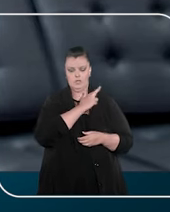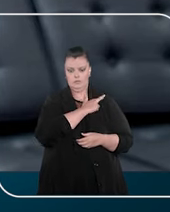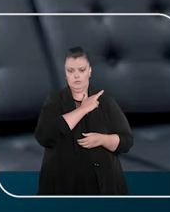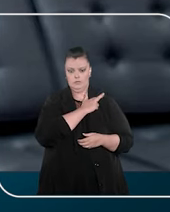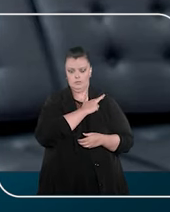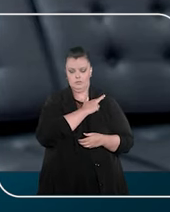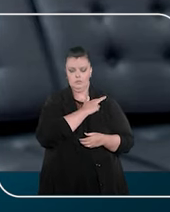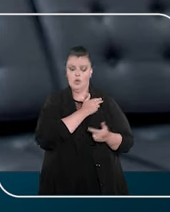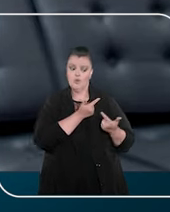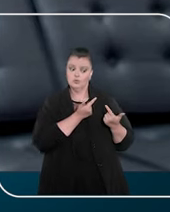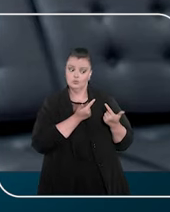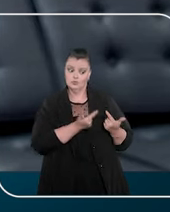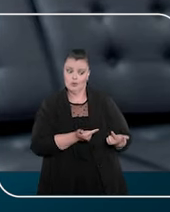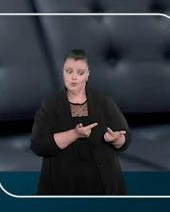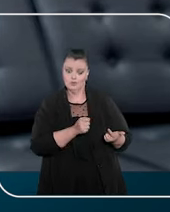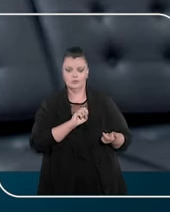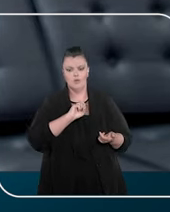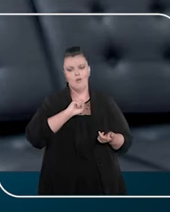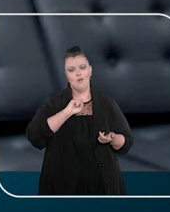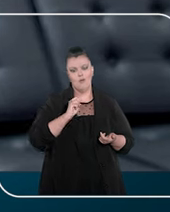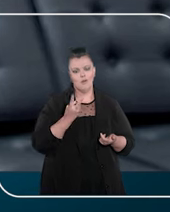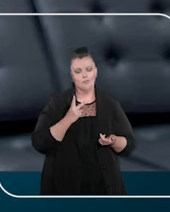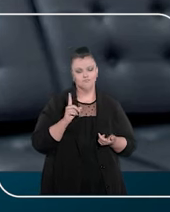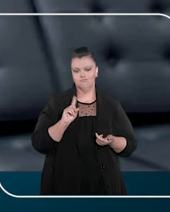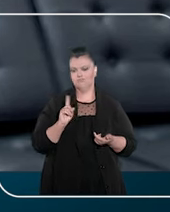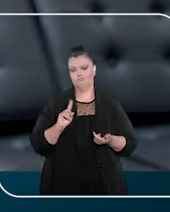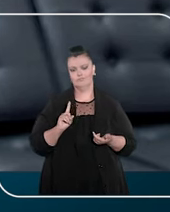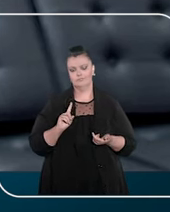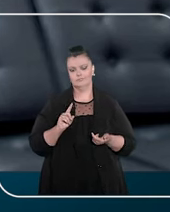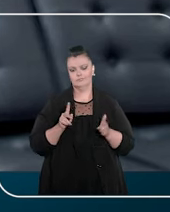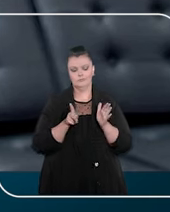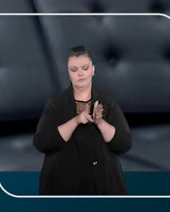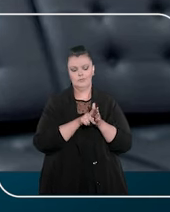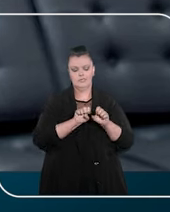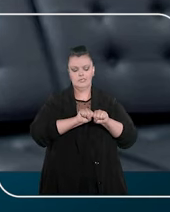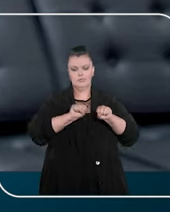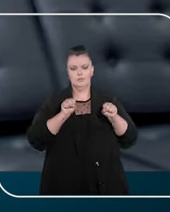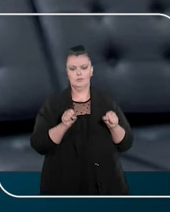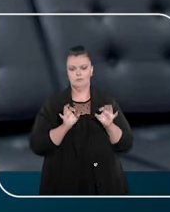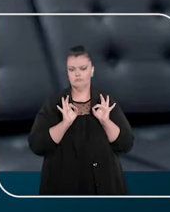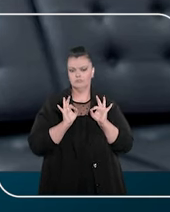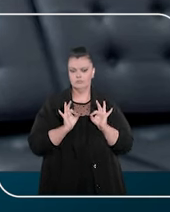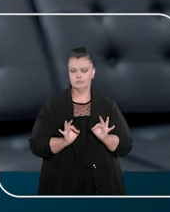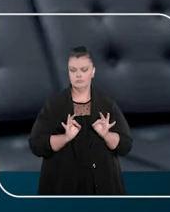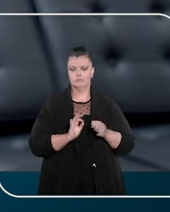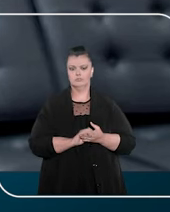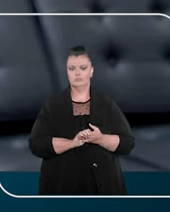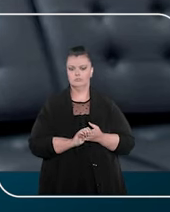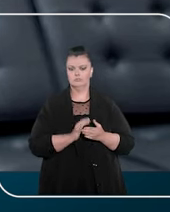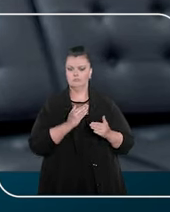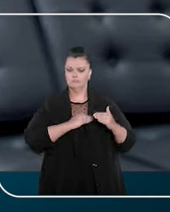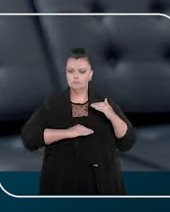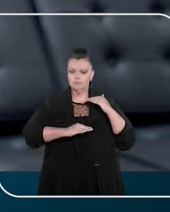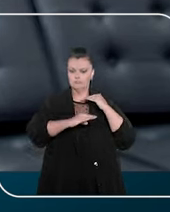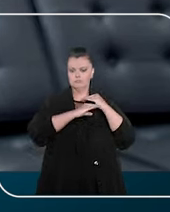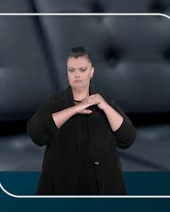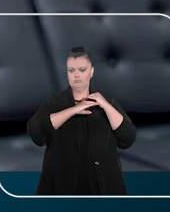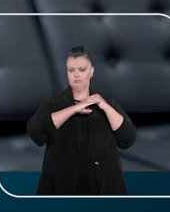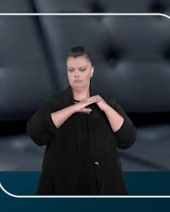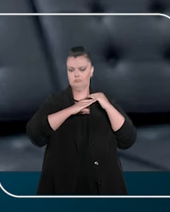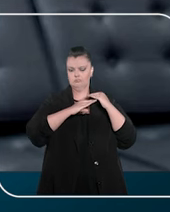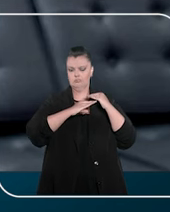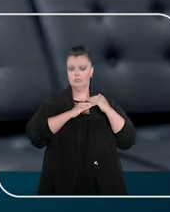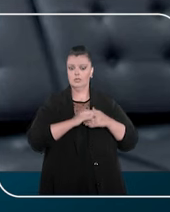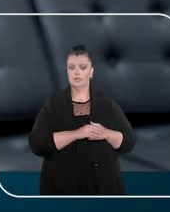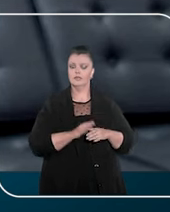do jurisdicionado, se não tivermos um sistema coerente, harmônico, dependerá de